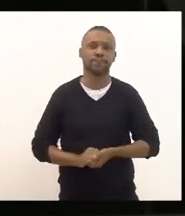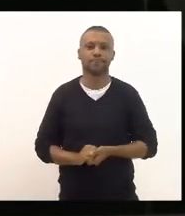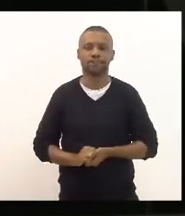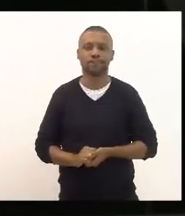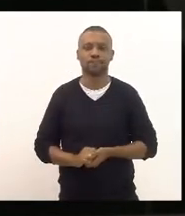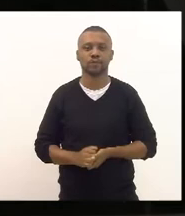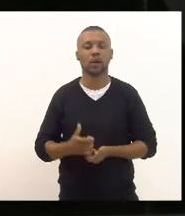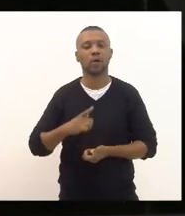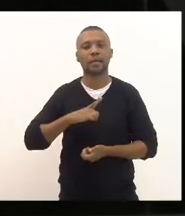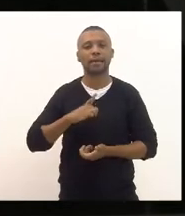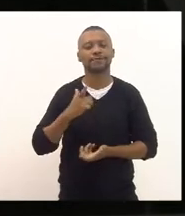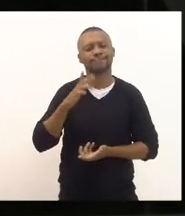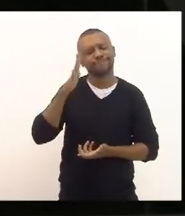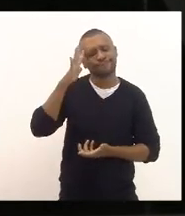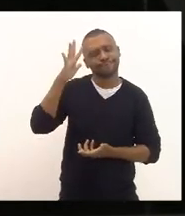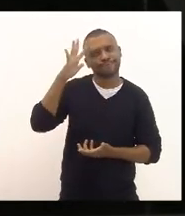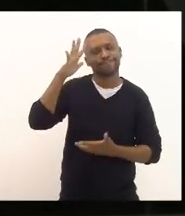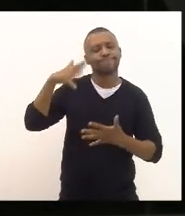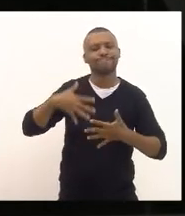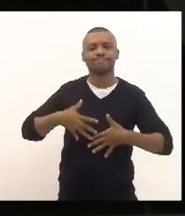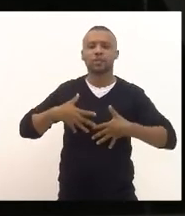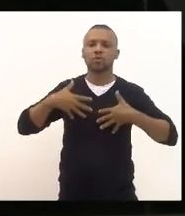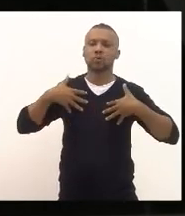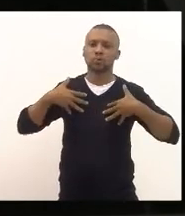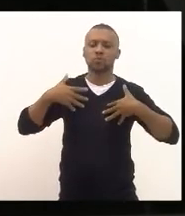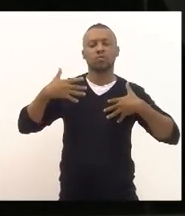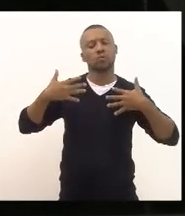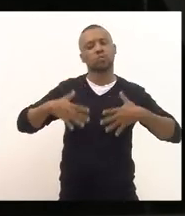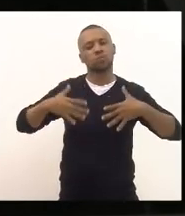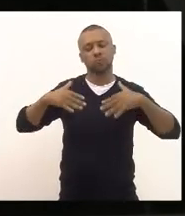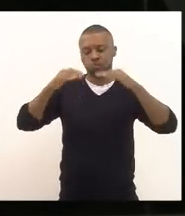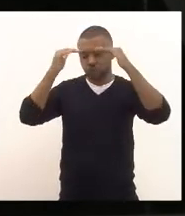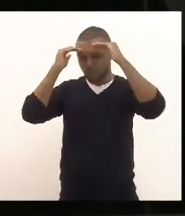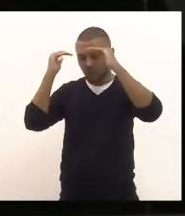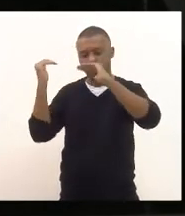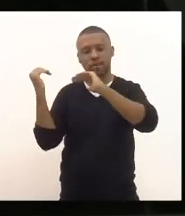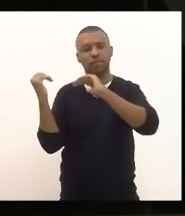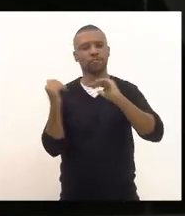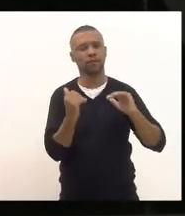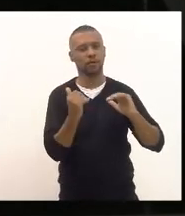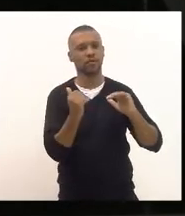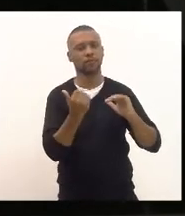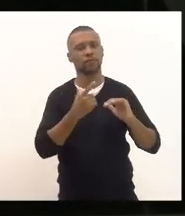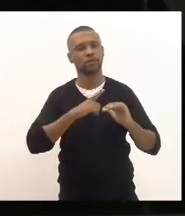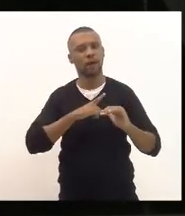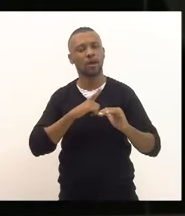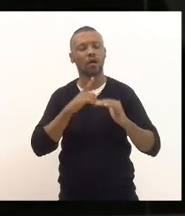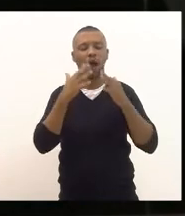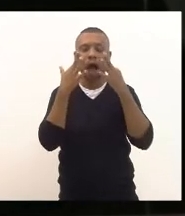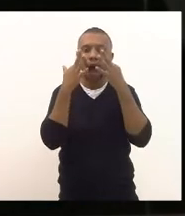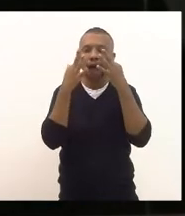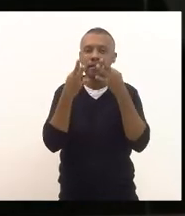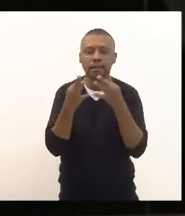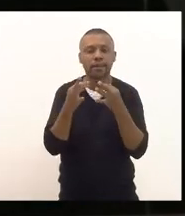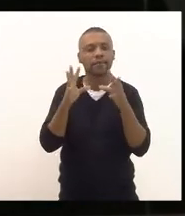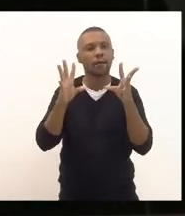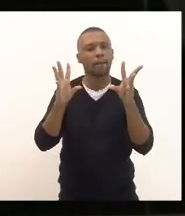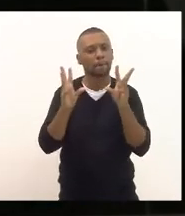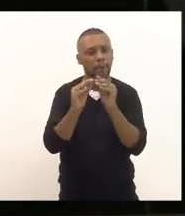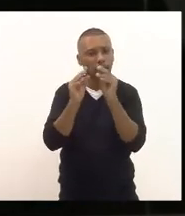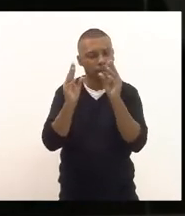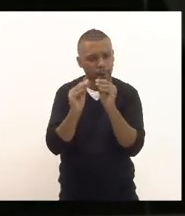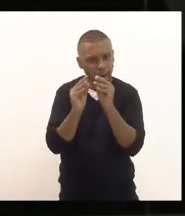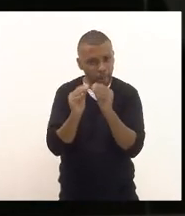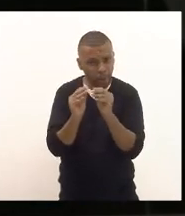que tenho nutrido pela Defensoria Pública o mais profundo respeito tenho sido atenta as ponderações da